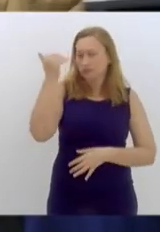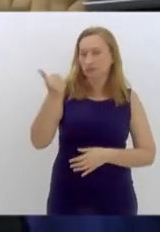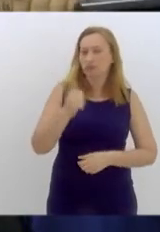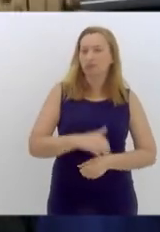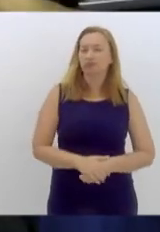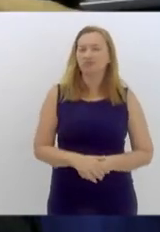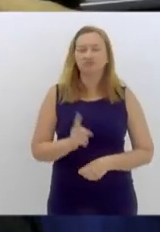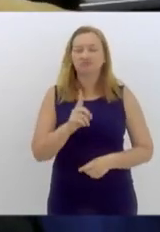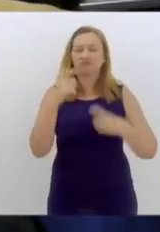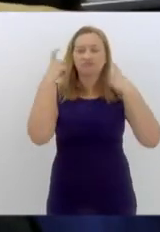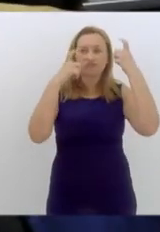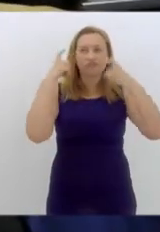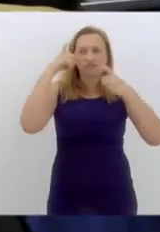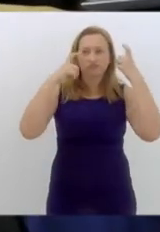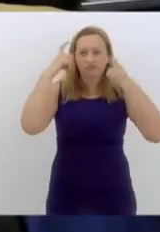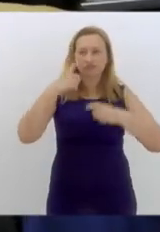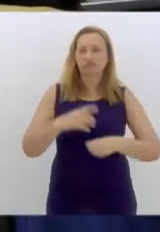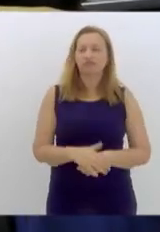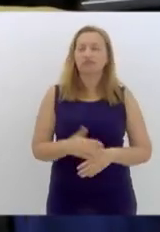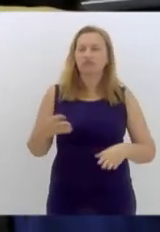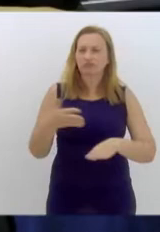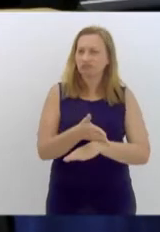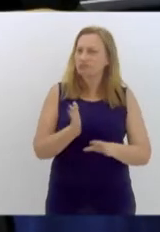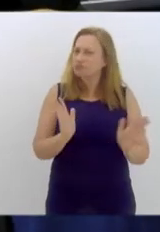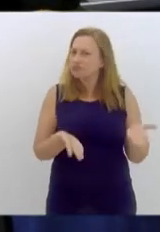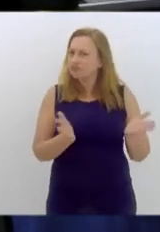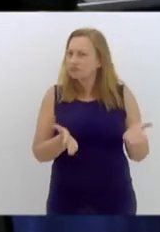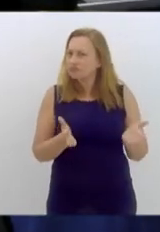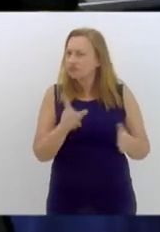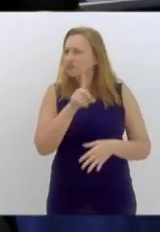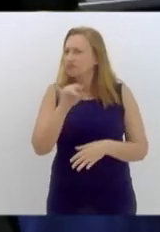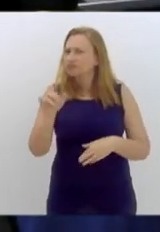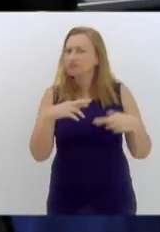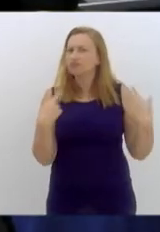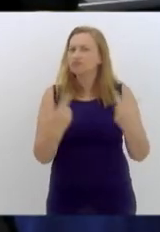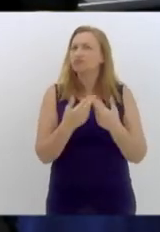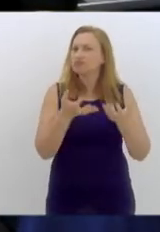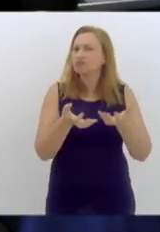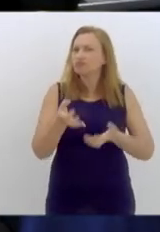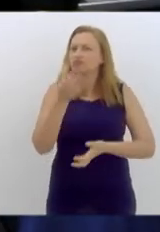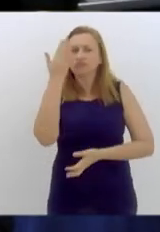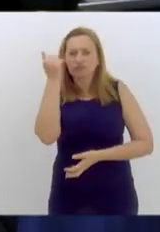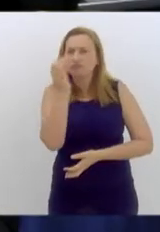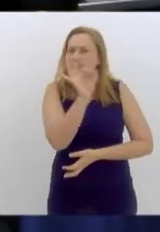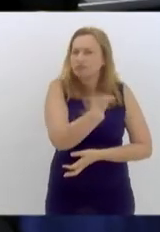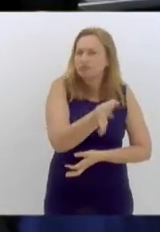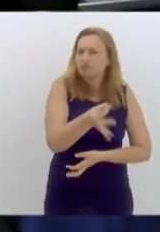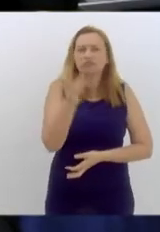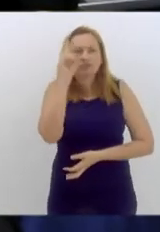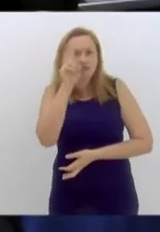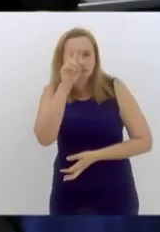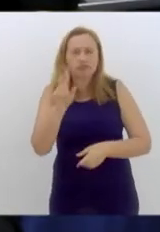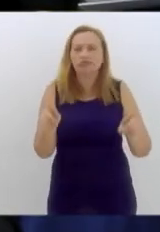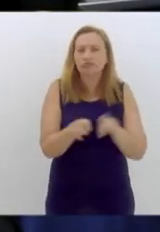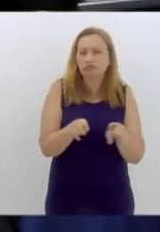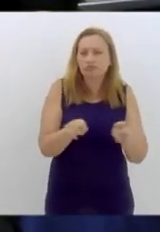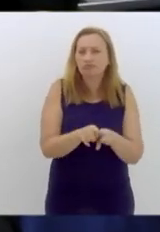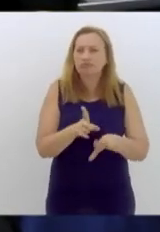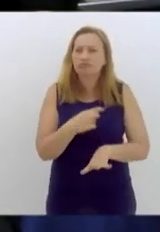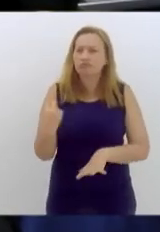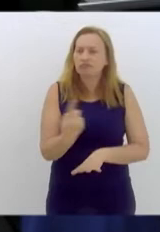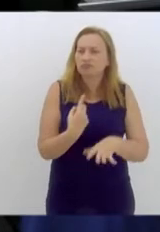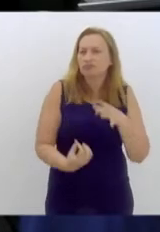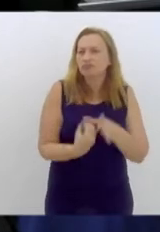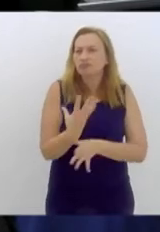pode ser uma preocupação que tenha chegado agora, no dia dessa audiência. Então, eu queria saber exatamente isso e lembrar também da nossa